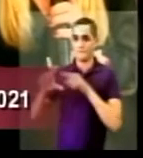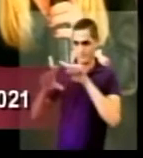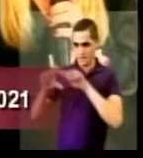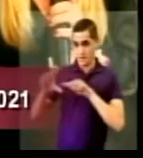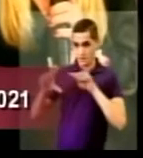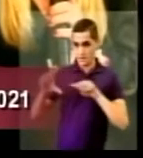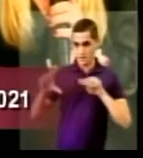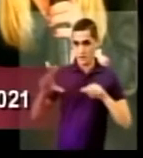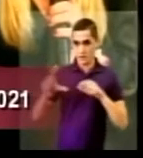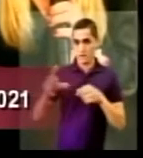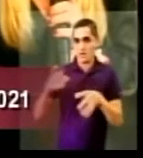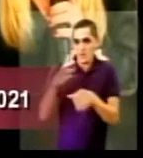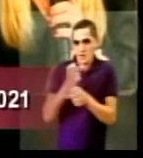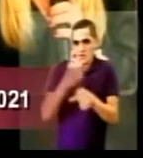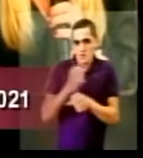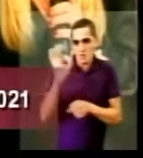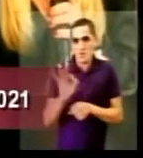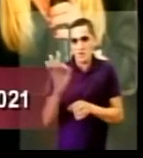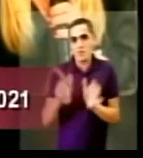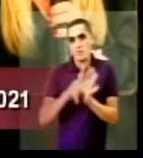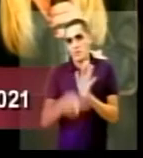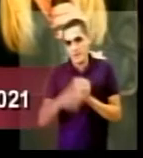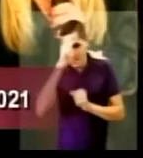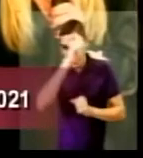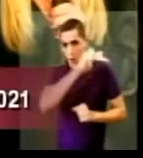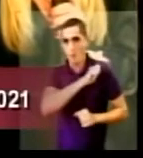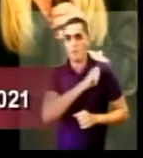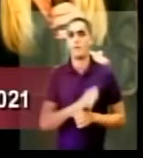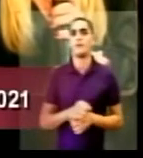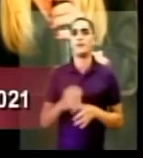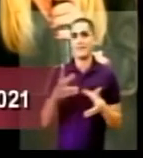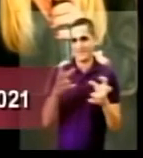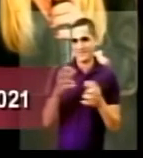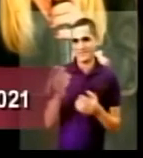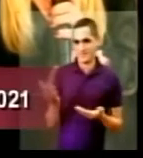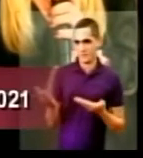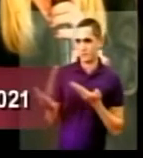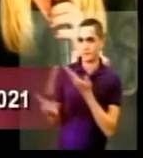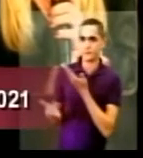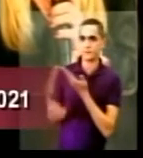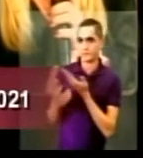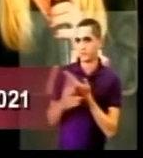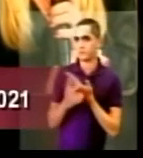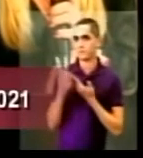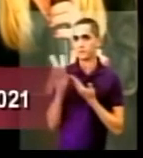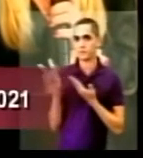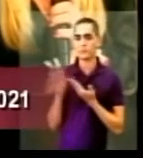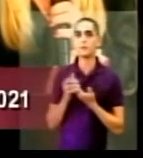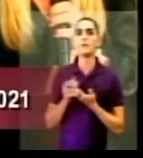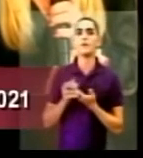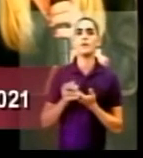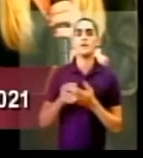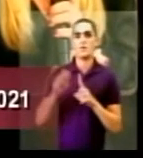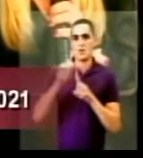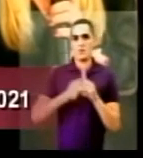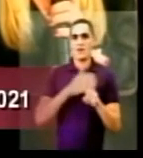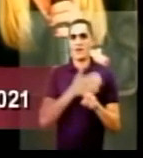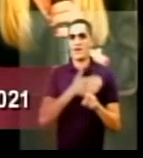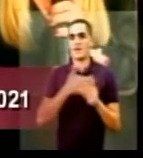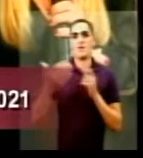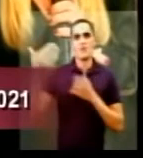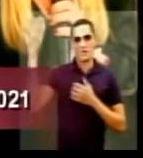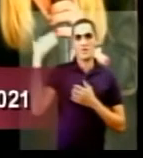média móvel dos nossos casos aqui de São José do Rio Preto. Então, vocês podem observar no nosso pico, lá em agosto, nós tínhamos uma